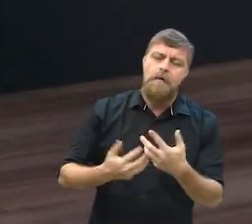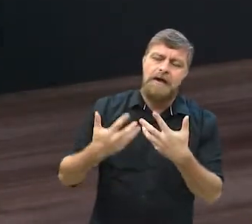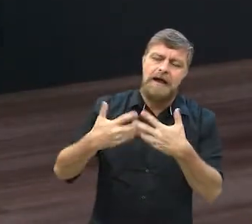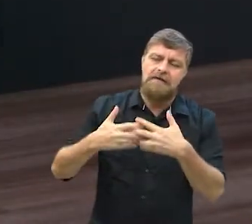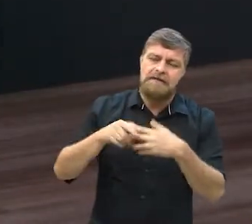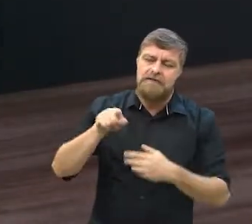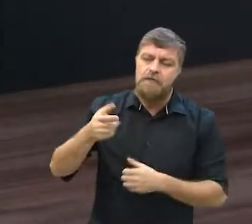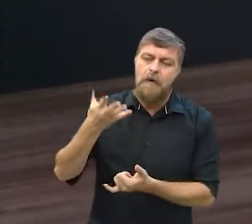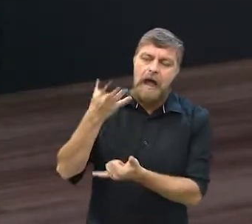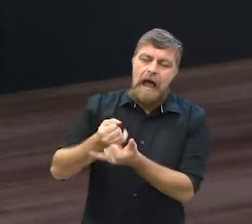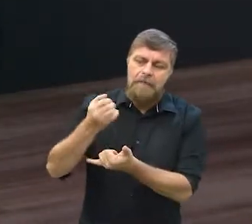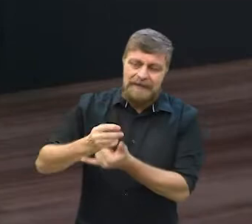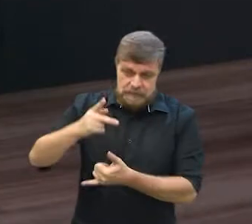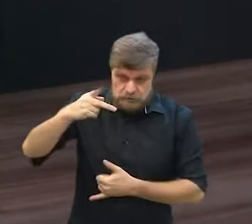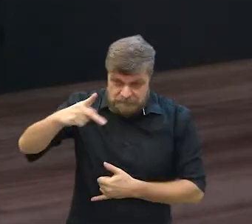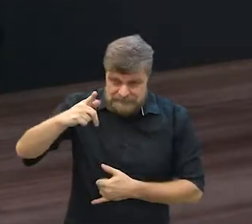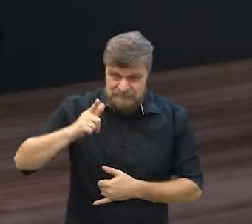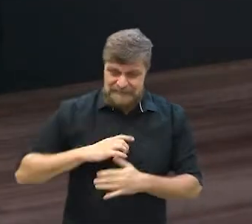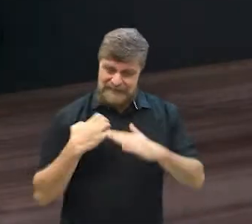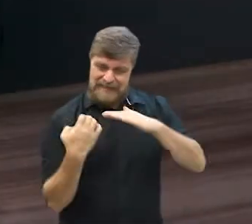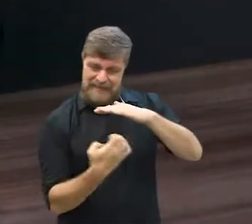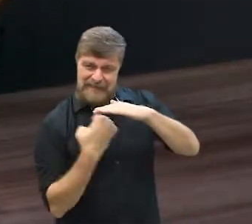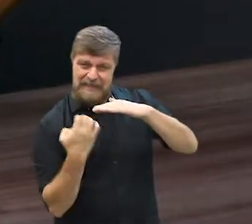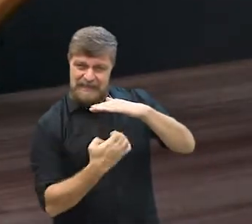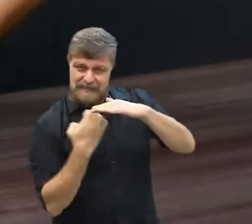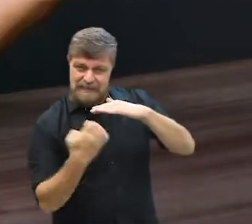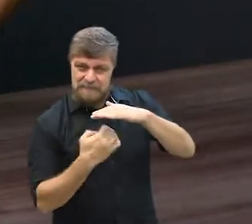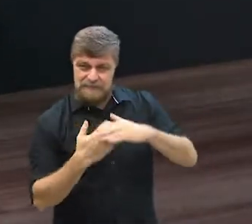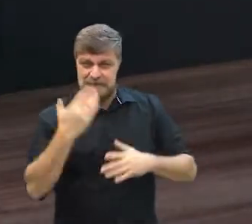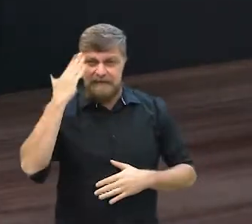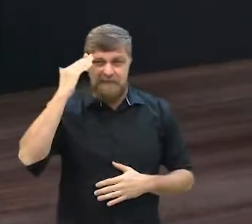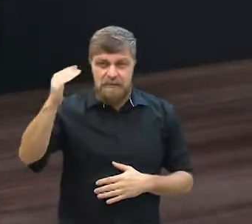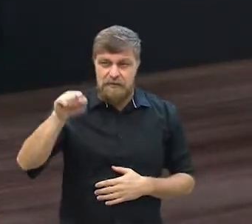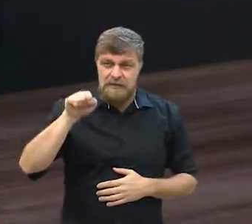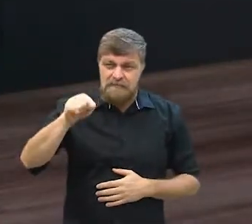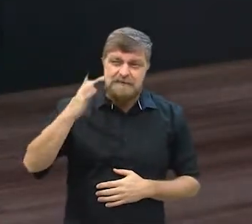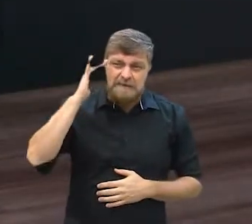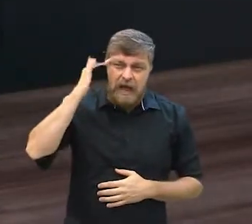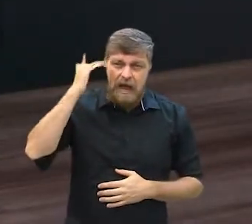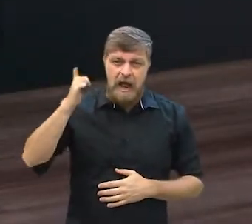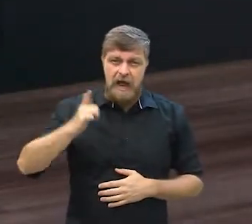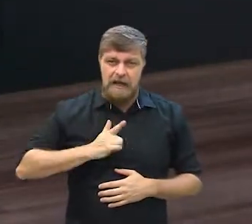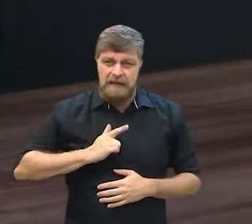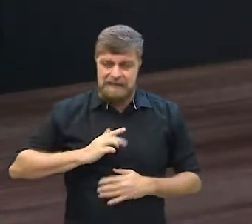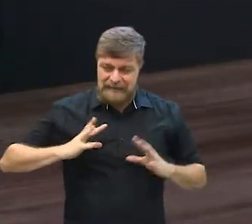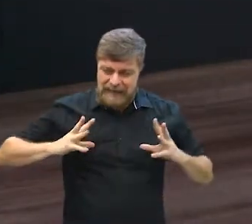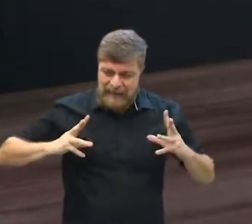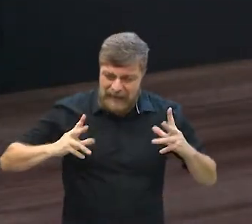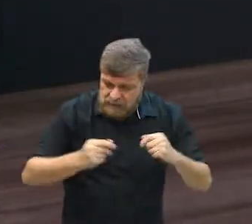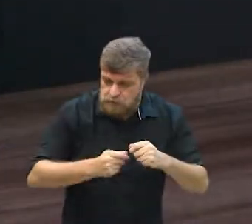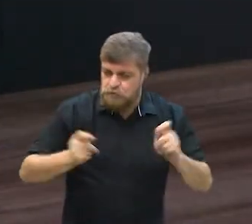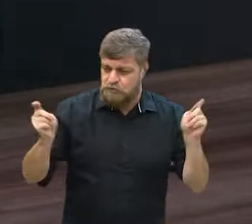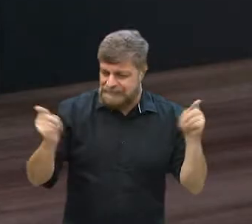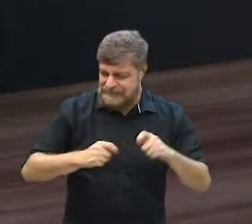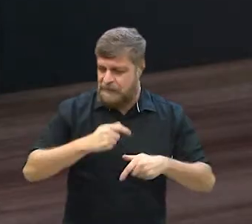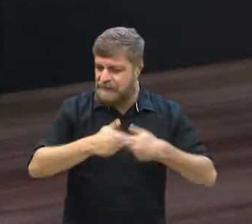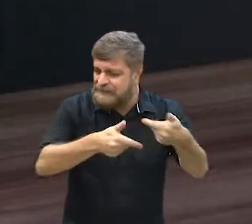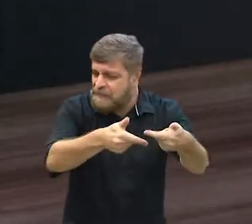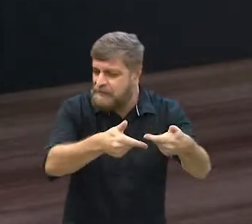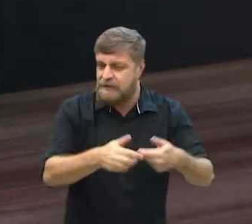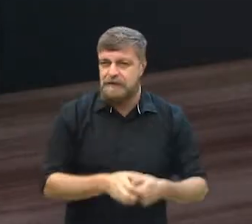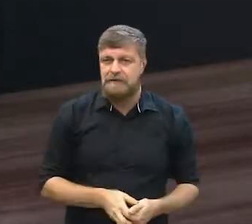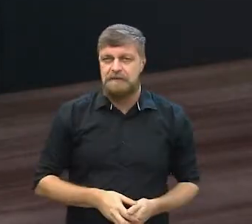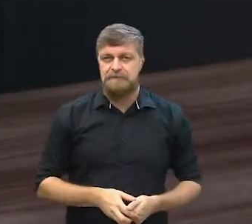fica o Primeira Mesa? A gente tem grandes empresas no mercado. Você acha que tem espaço para todo mundo? Como fica